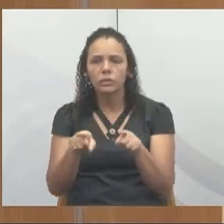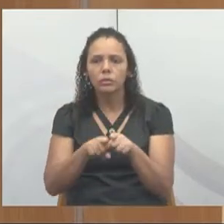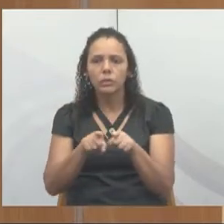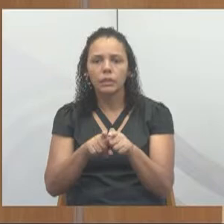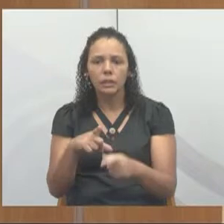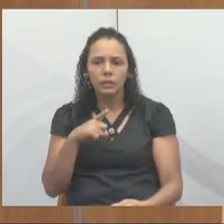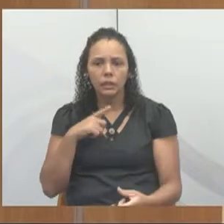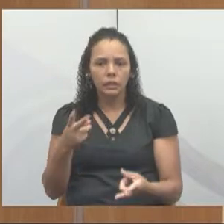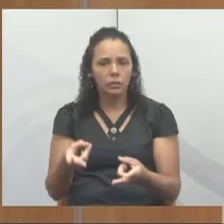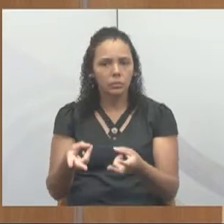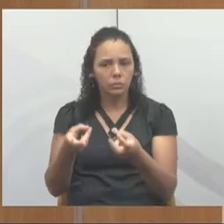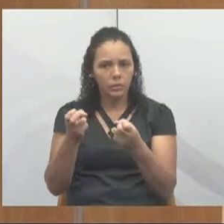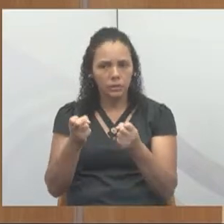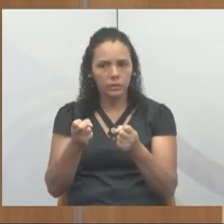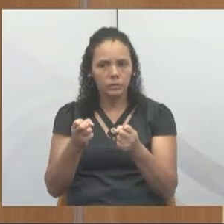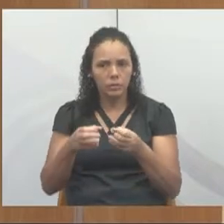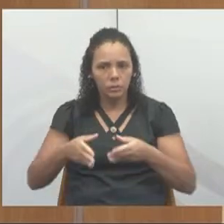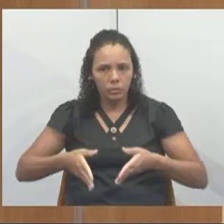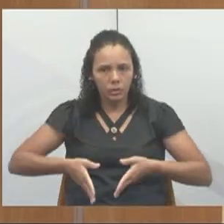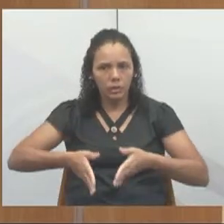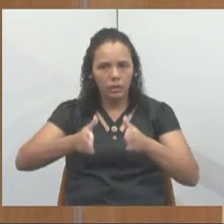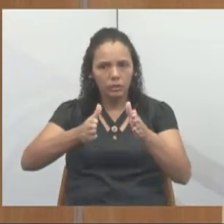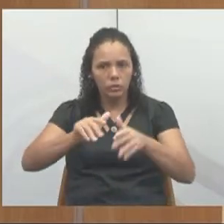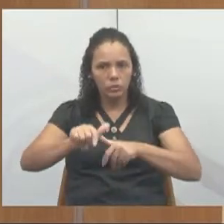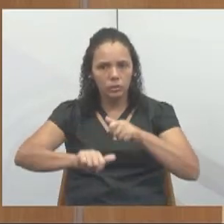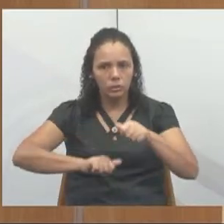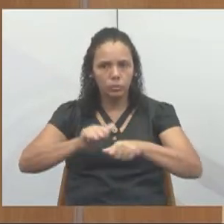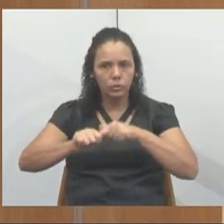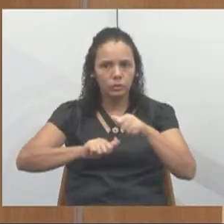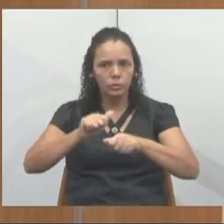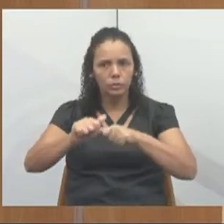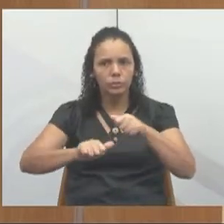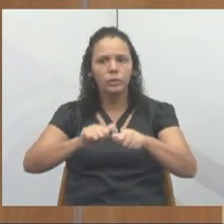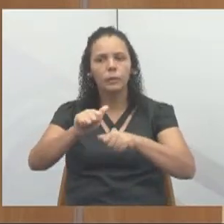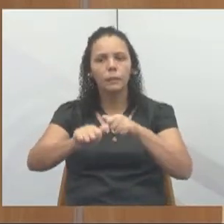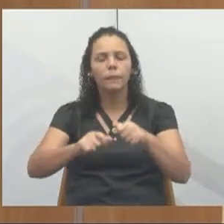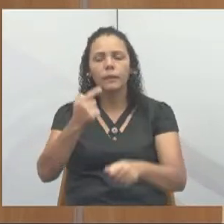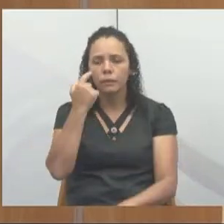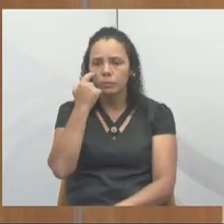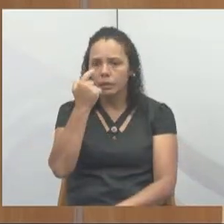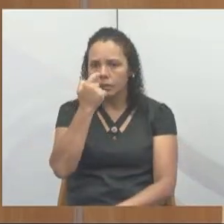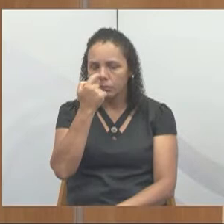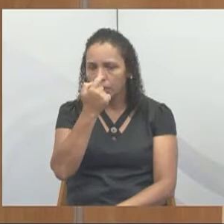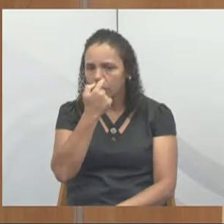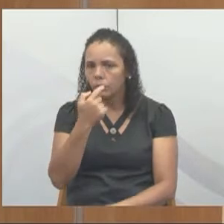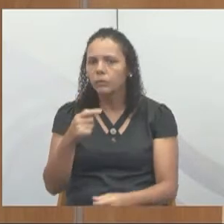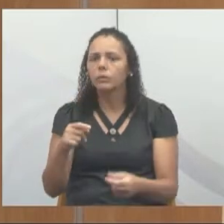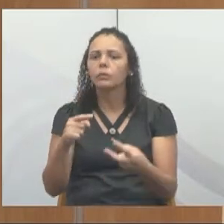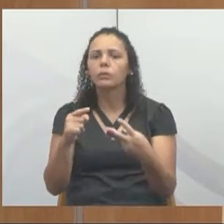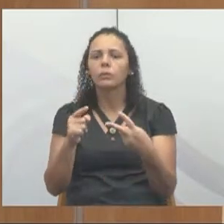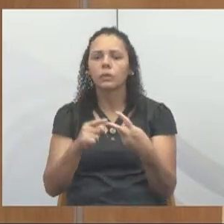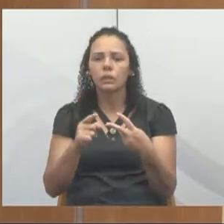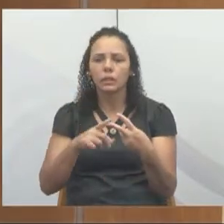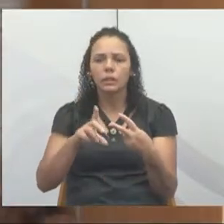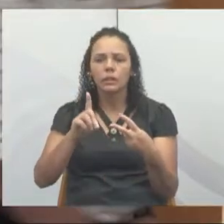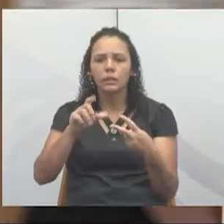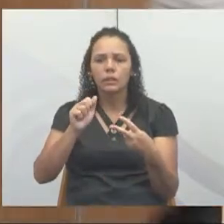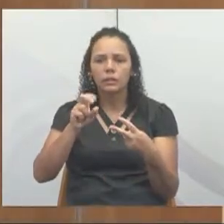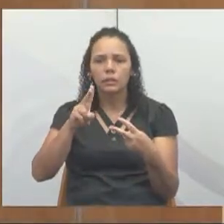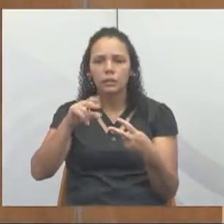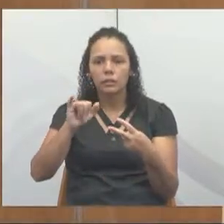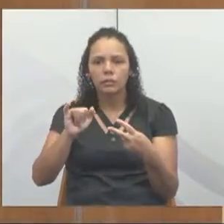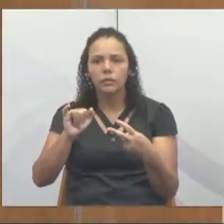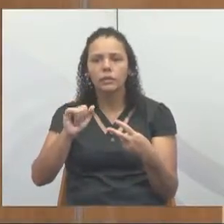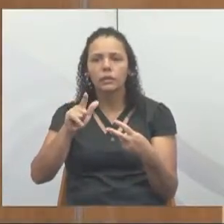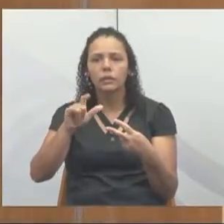averiguado a ciclovia, não só ali no Parque Meia Lua, que está em execução, mas também na Avilino, que também já está em execução e vai